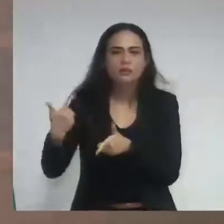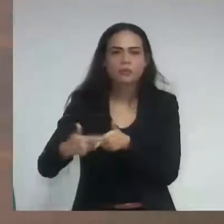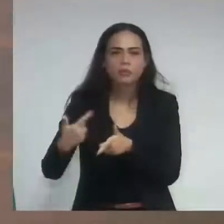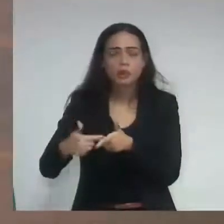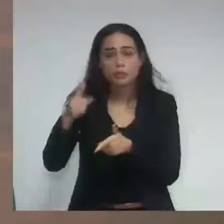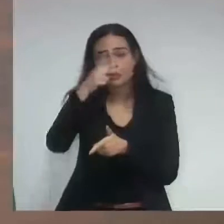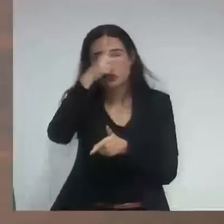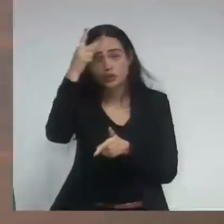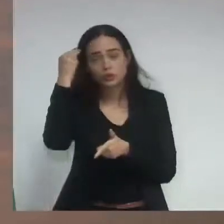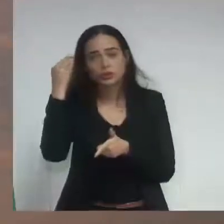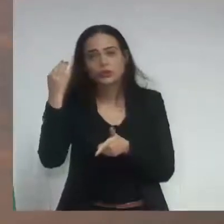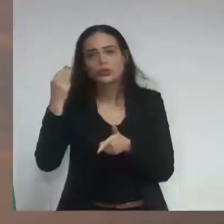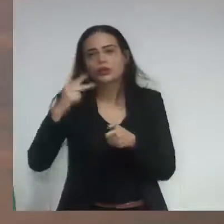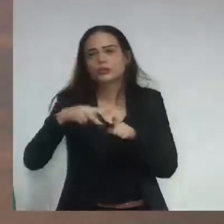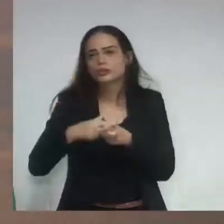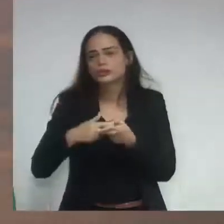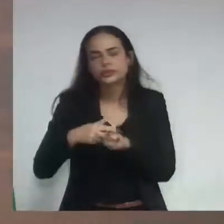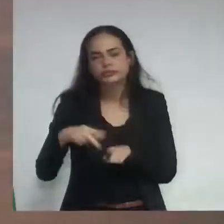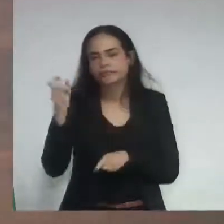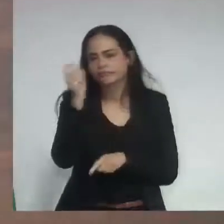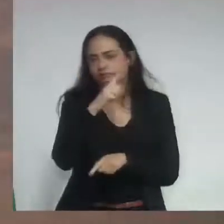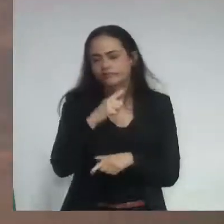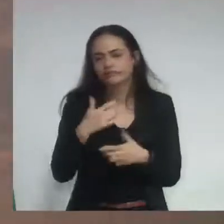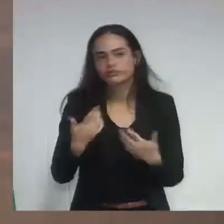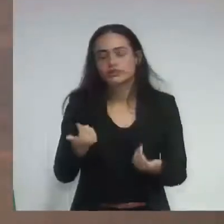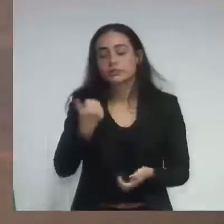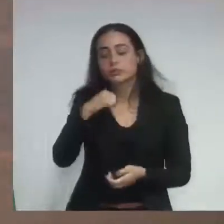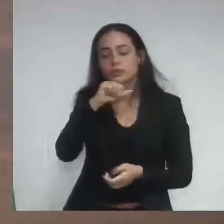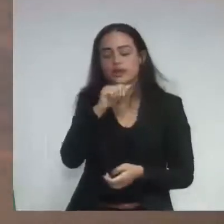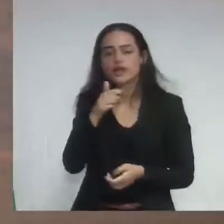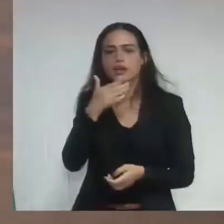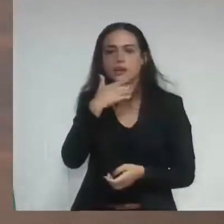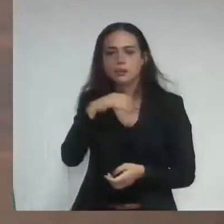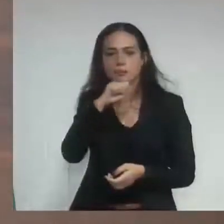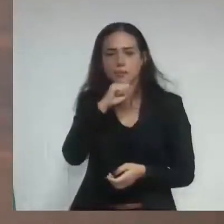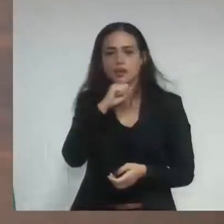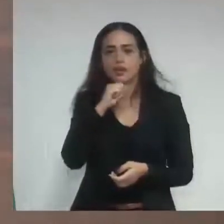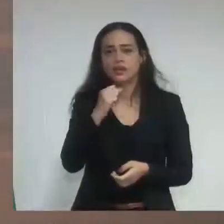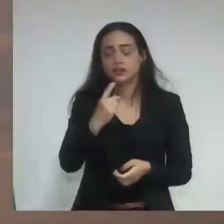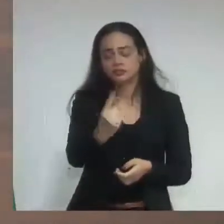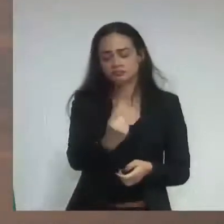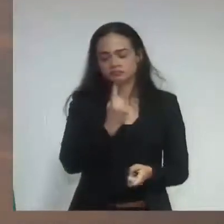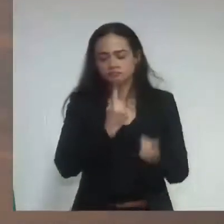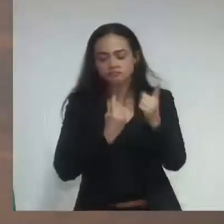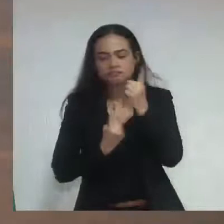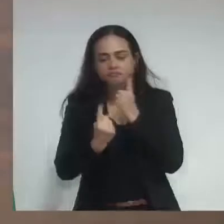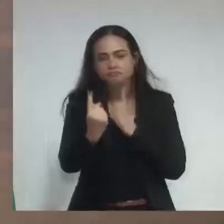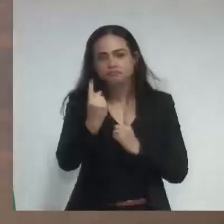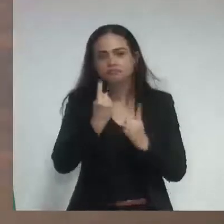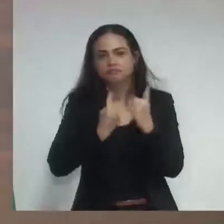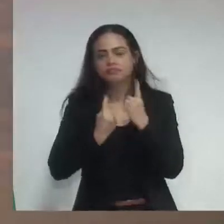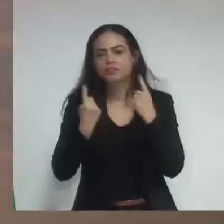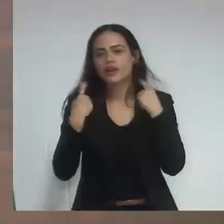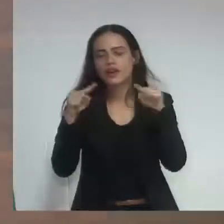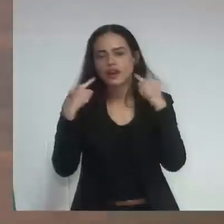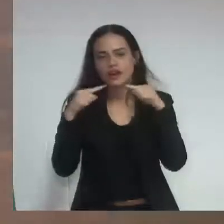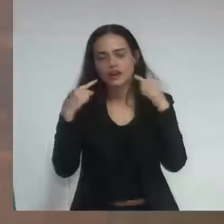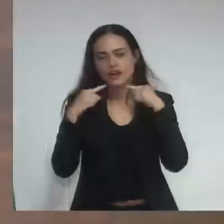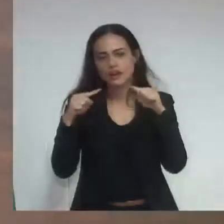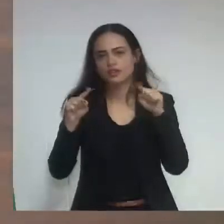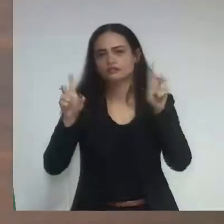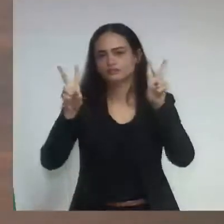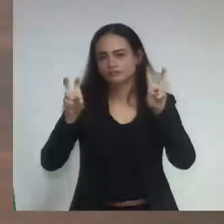consegue equacionar. E os pais, mães, me procuraram, né, para reclamar desse problema,